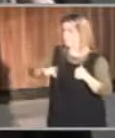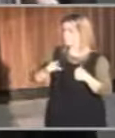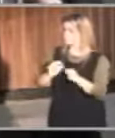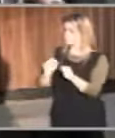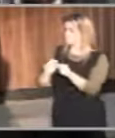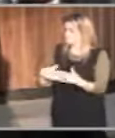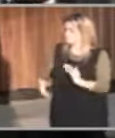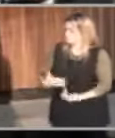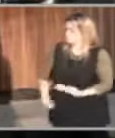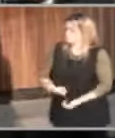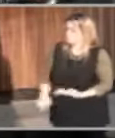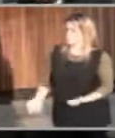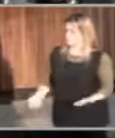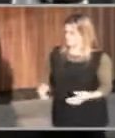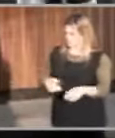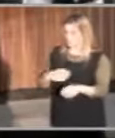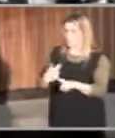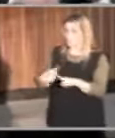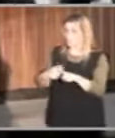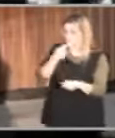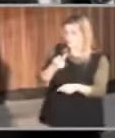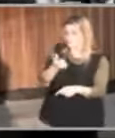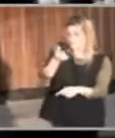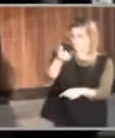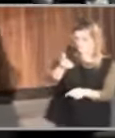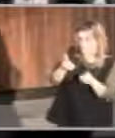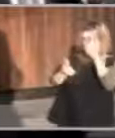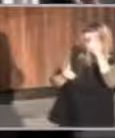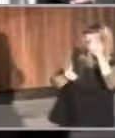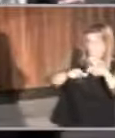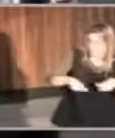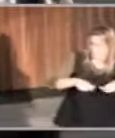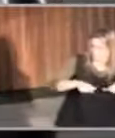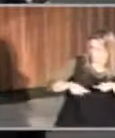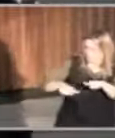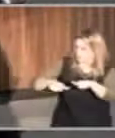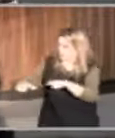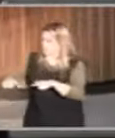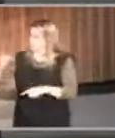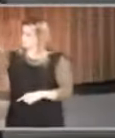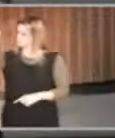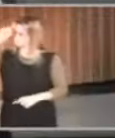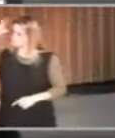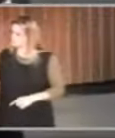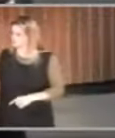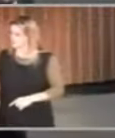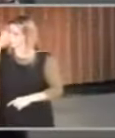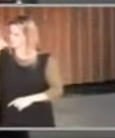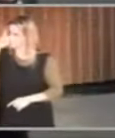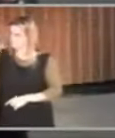valor seis dias você trabalha e um dia pertence ao senhor não muda é valor